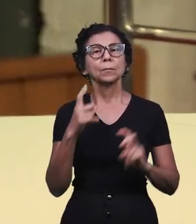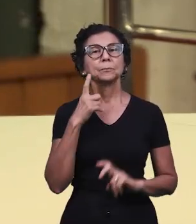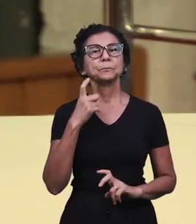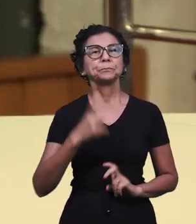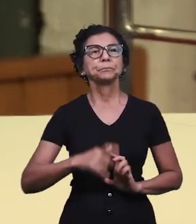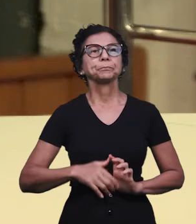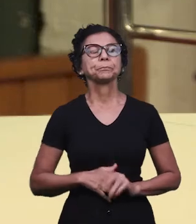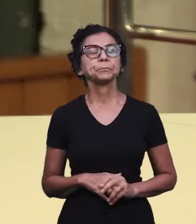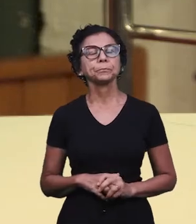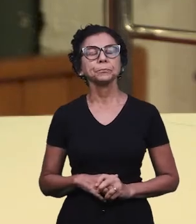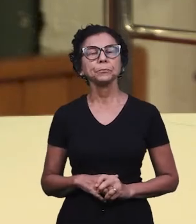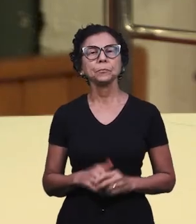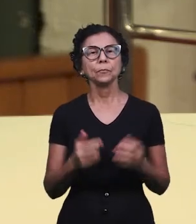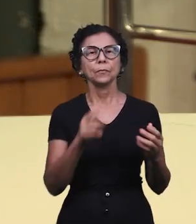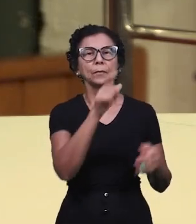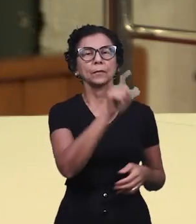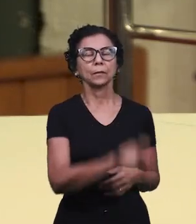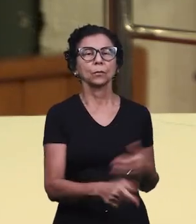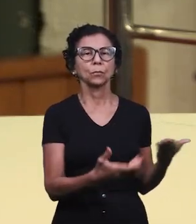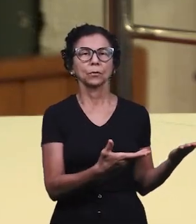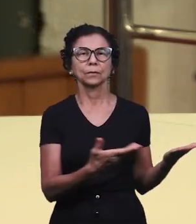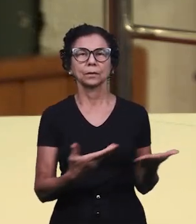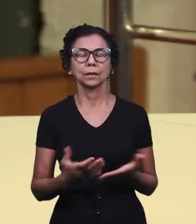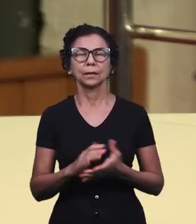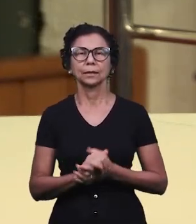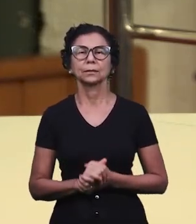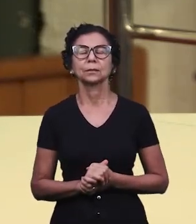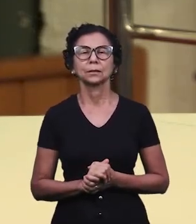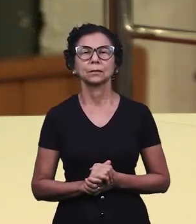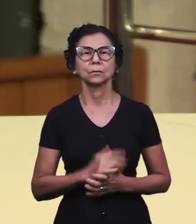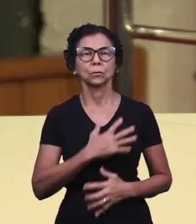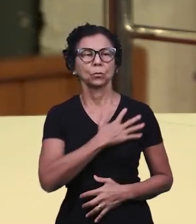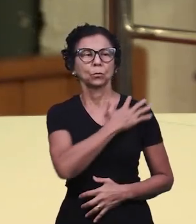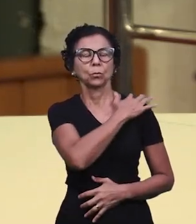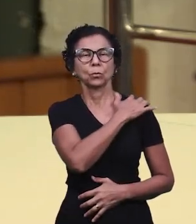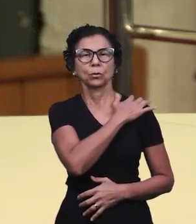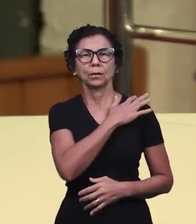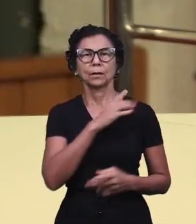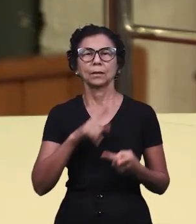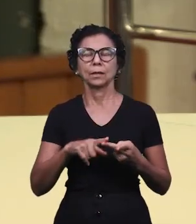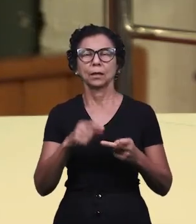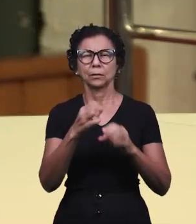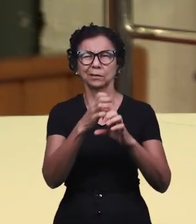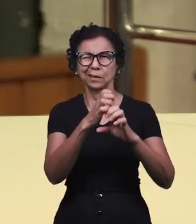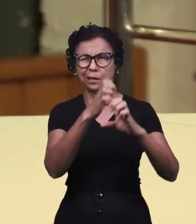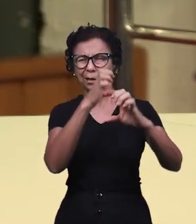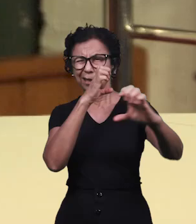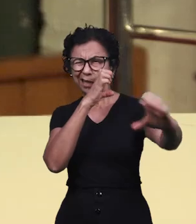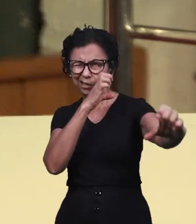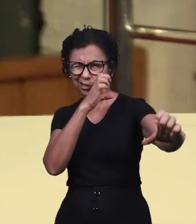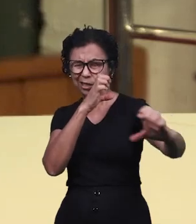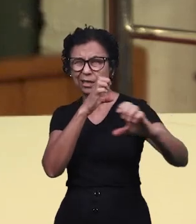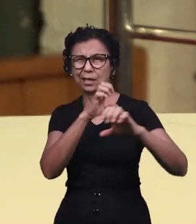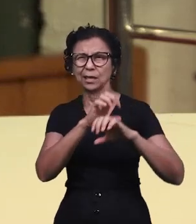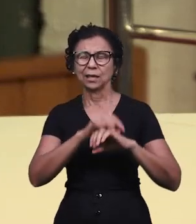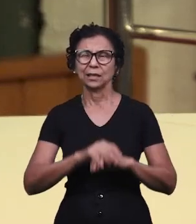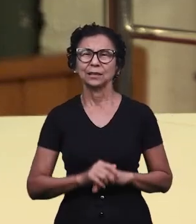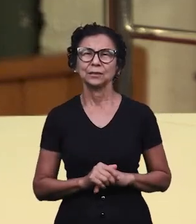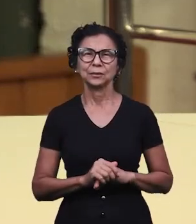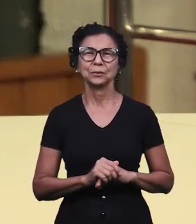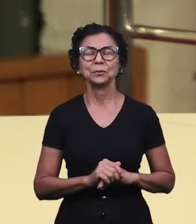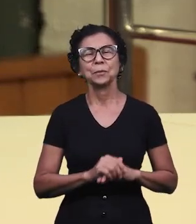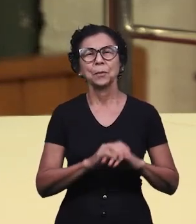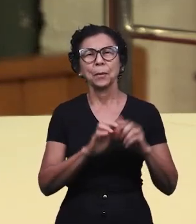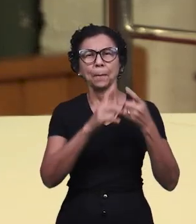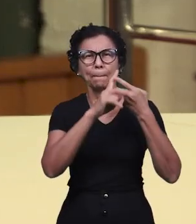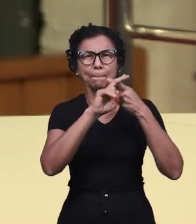interessante e quem vai falar esse tema é o coronel, engenheiro mecânico e de armamento do Exército Brasileiro. Ele